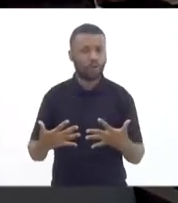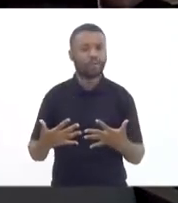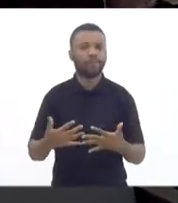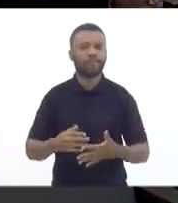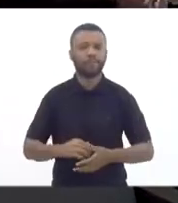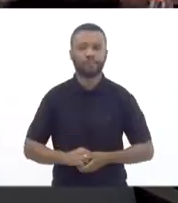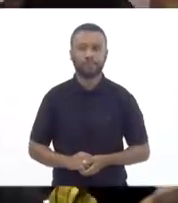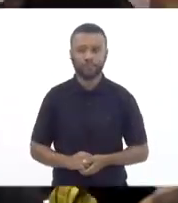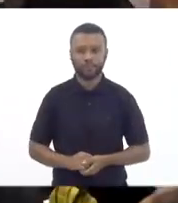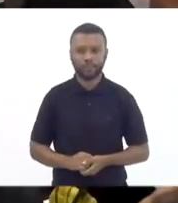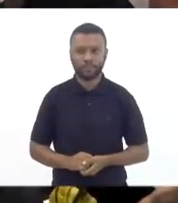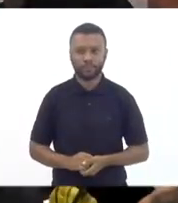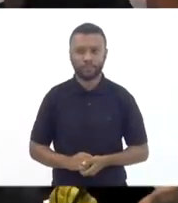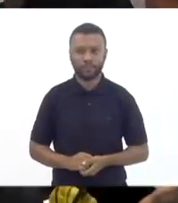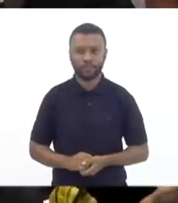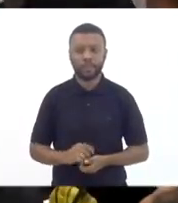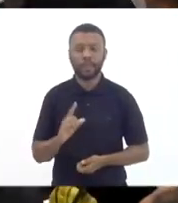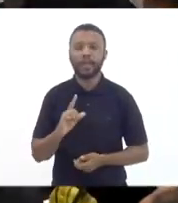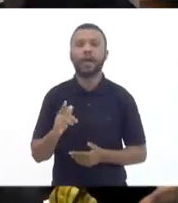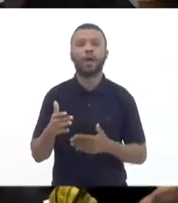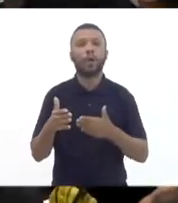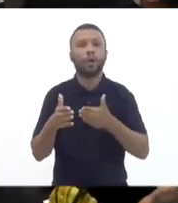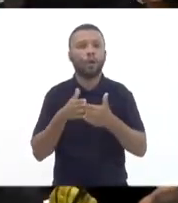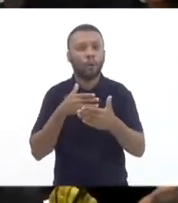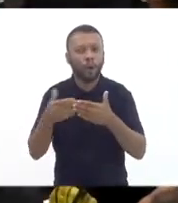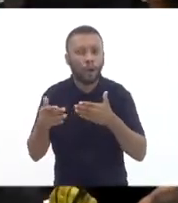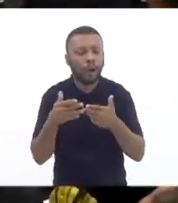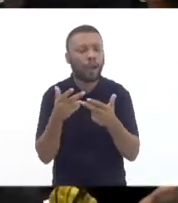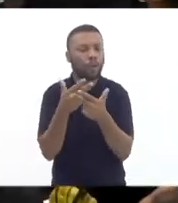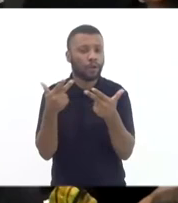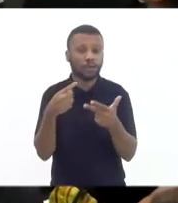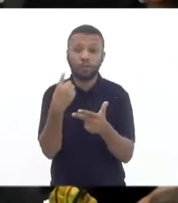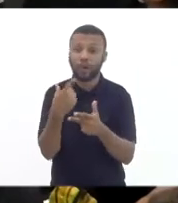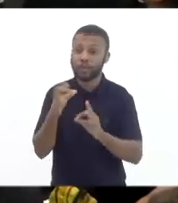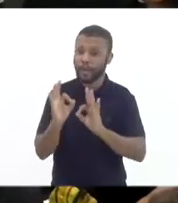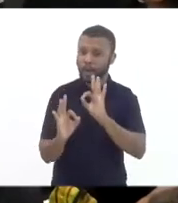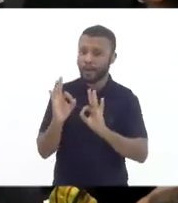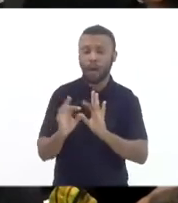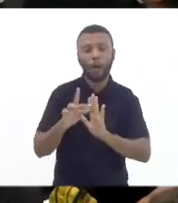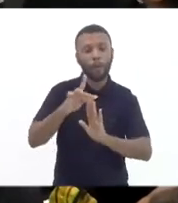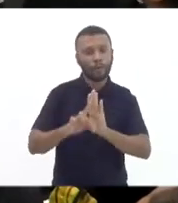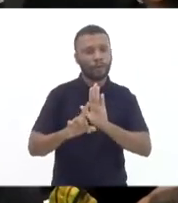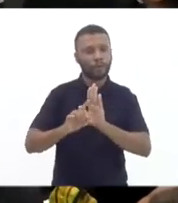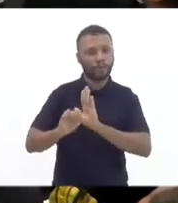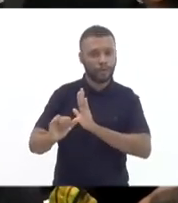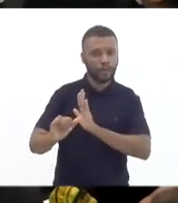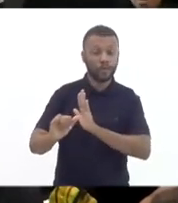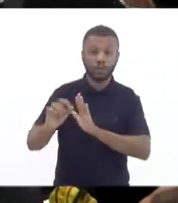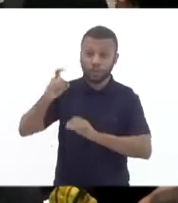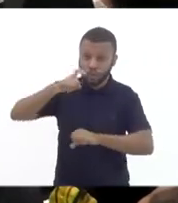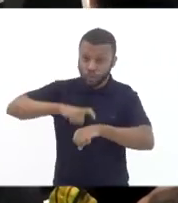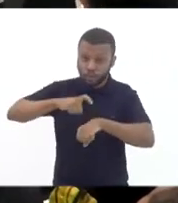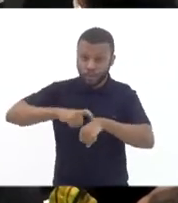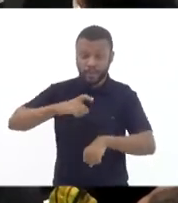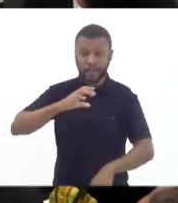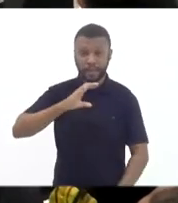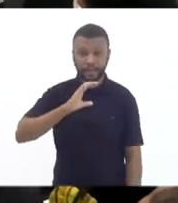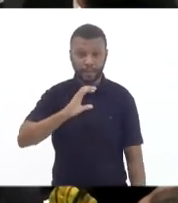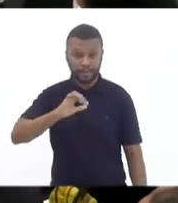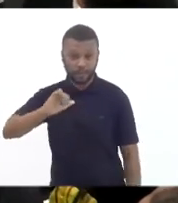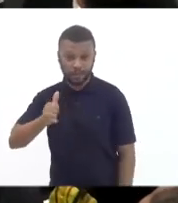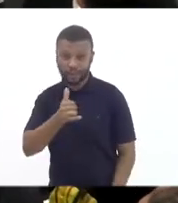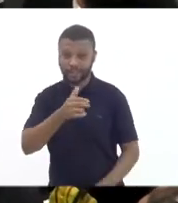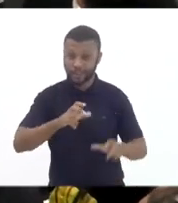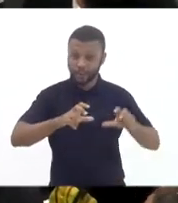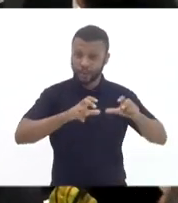O que o secretário bem disse é que, de qualquer maneira, a gente ao fazer o projeto, a maioria, quando chega na CCJ, mesmo a gente botando